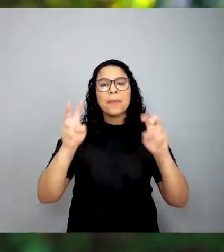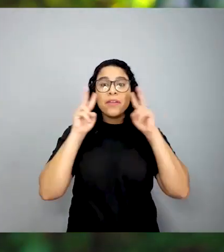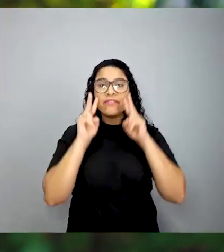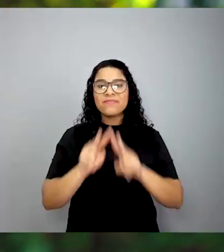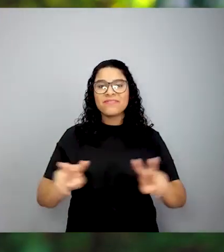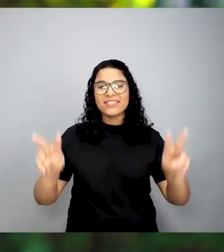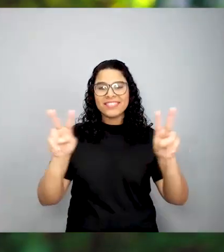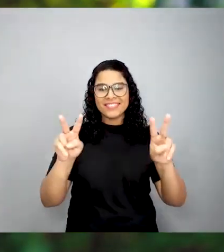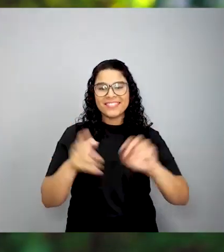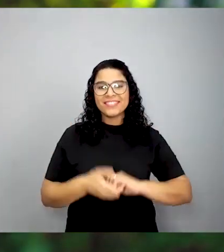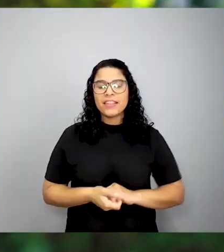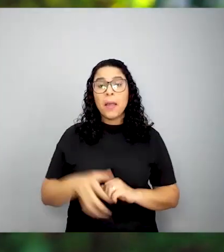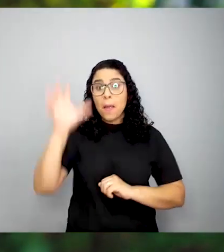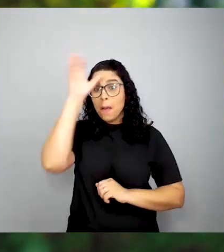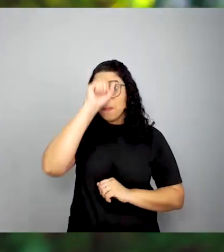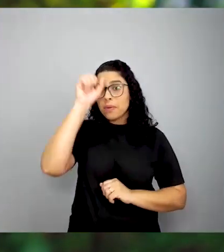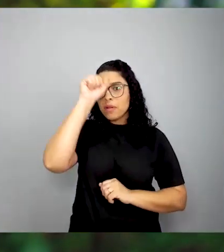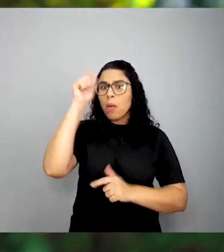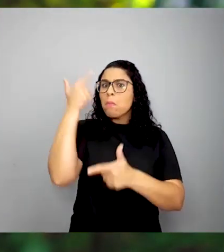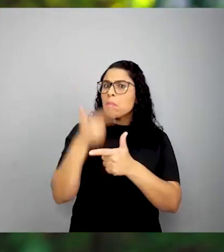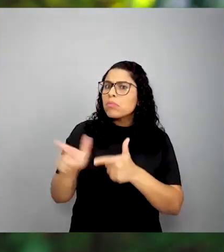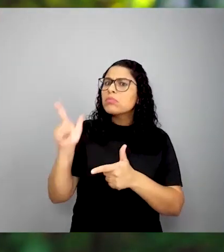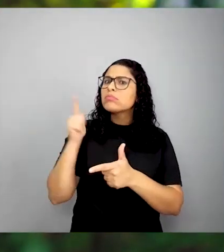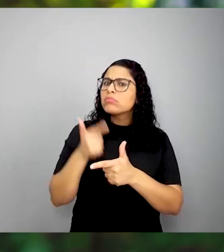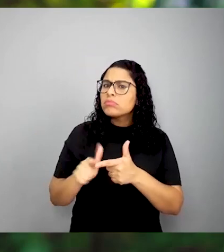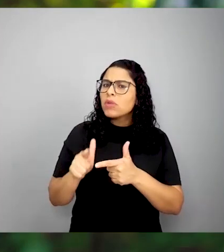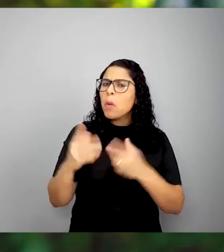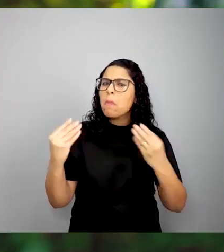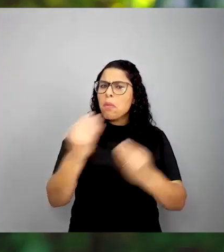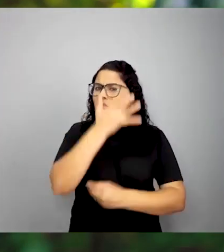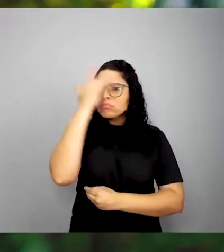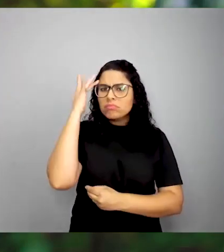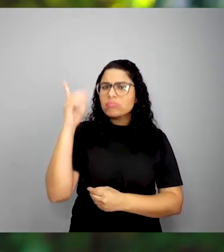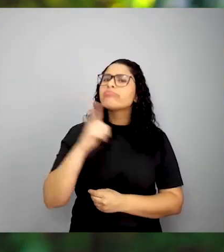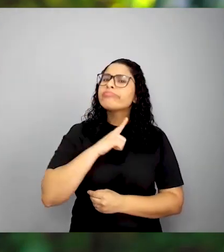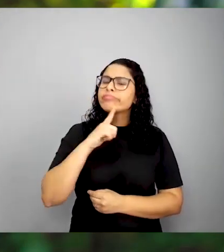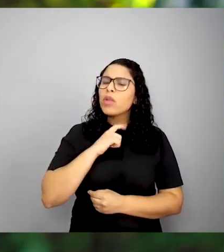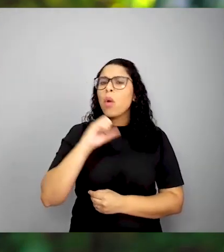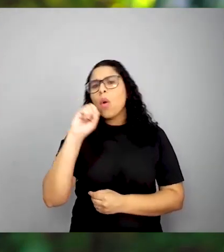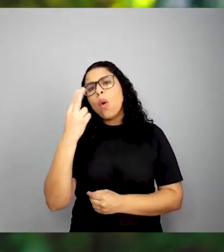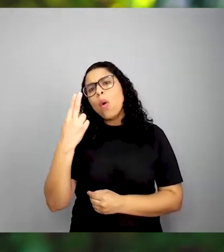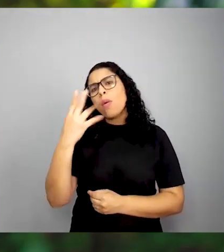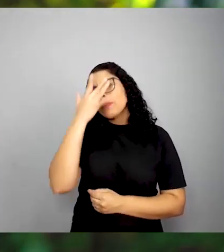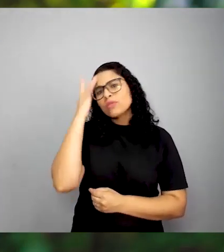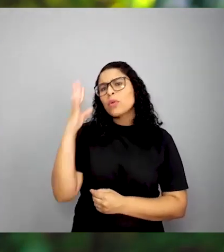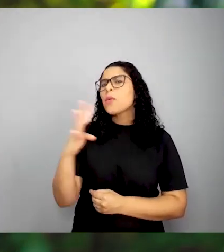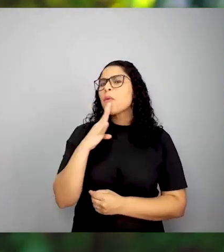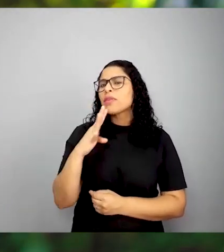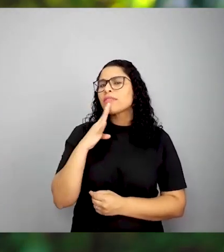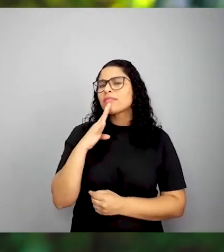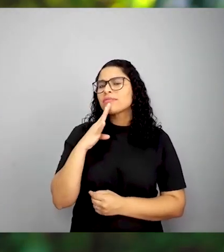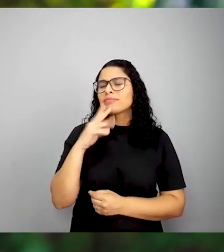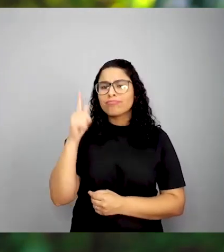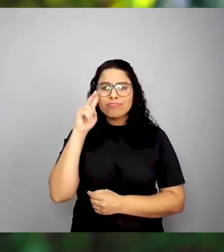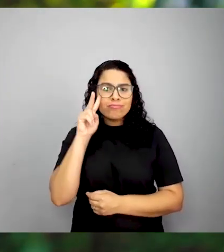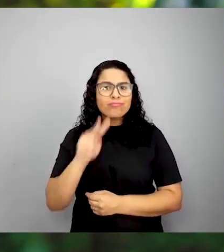da visão. Aprendemos sobre os problemas que muitos de nós temos ou alguém que conhecemos tenha de visão. E